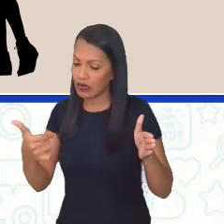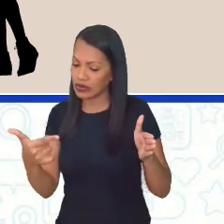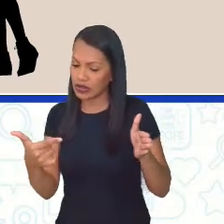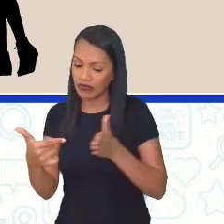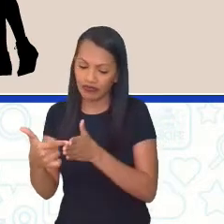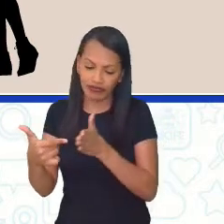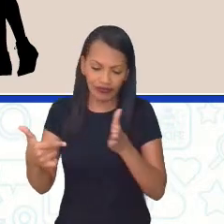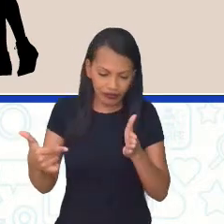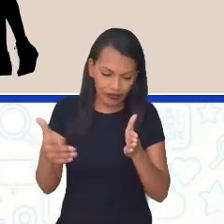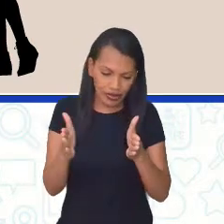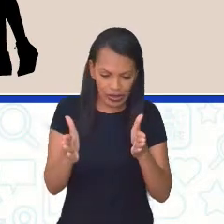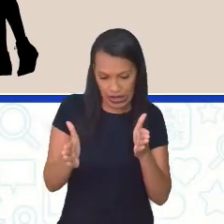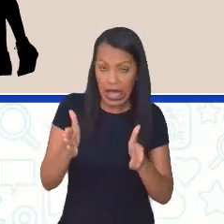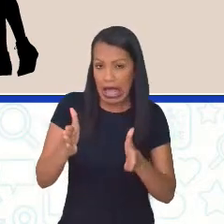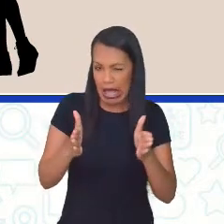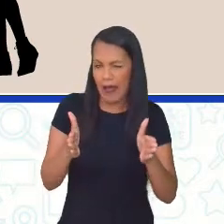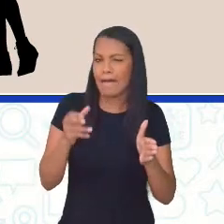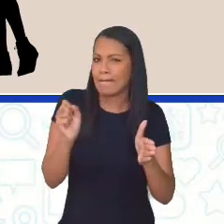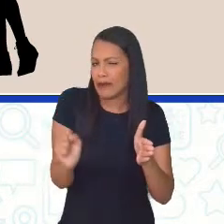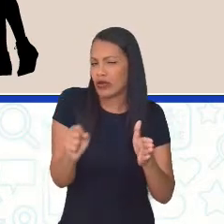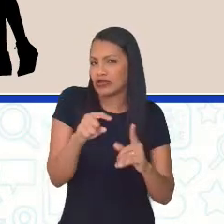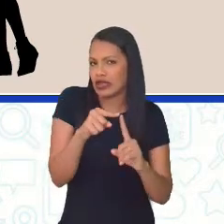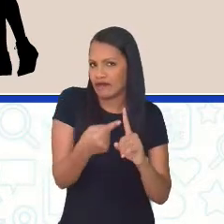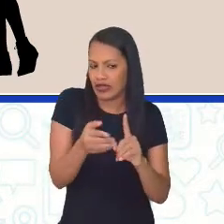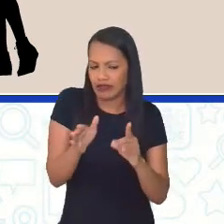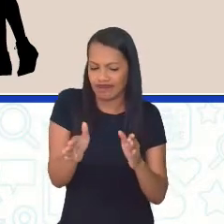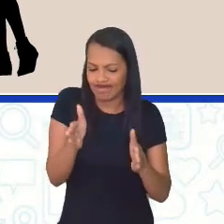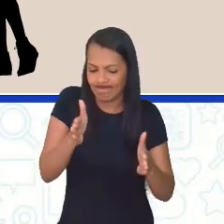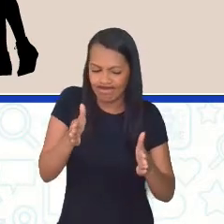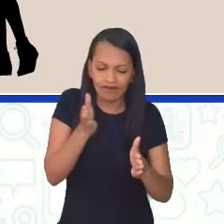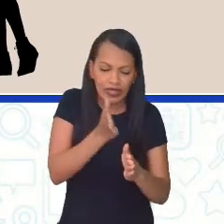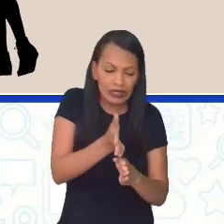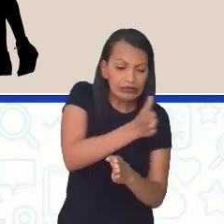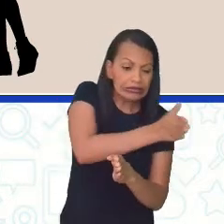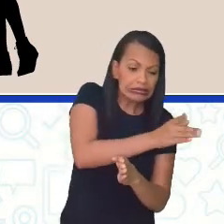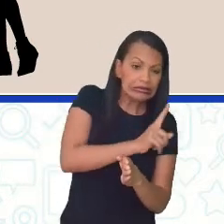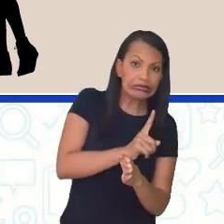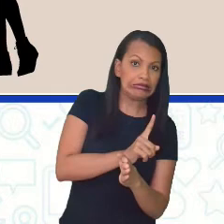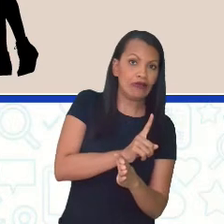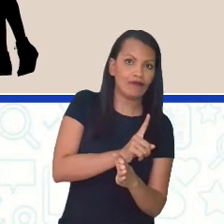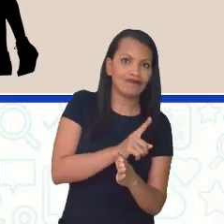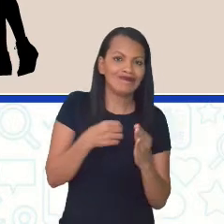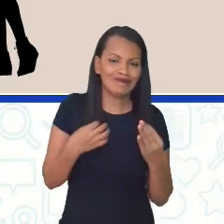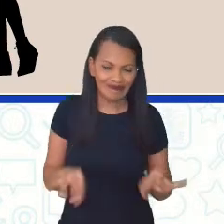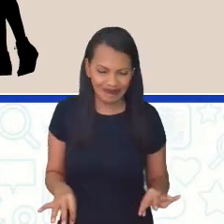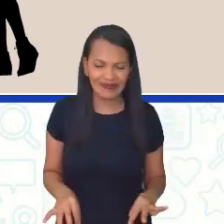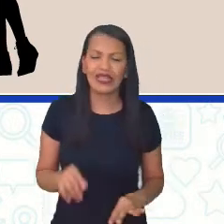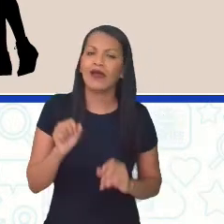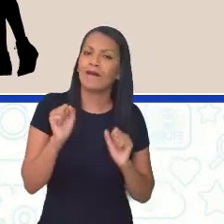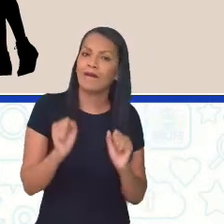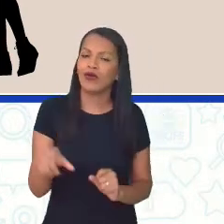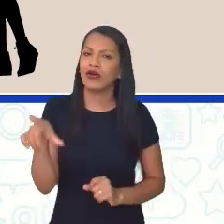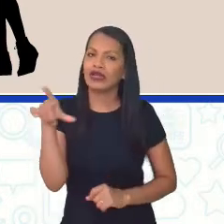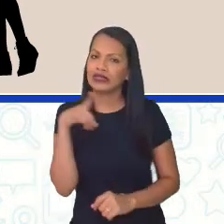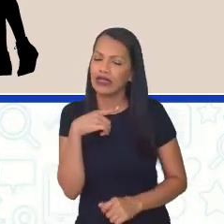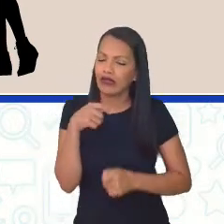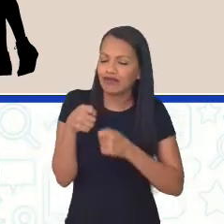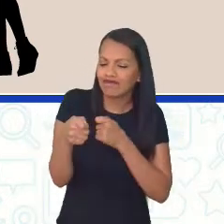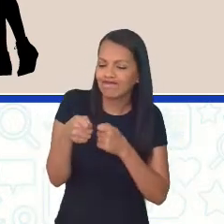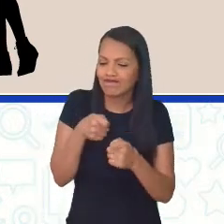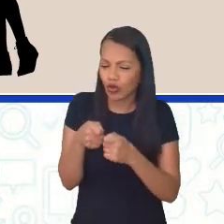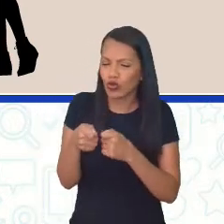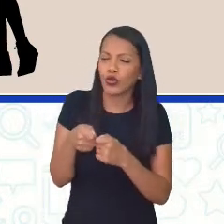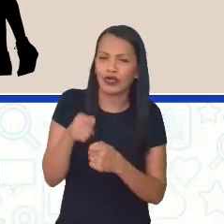e o restante dos dias você está infértil. Então, são esses dias que você tem de poder ter a relação